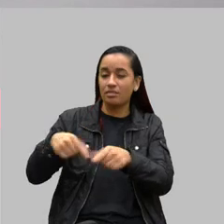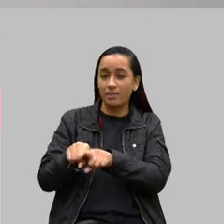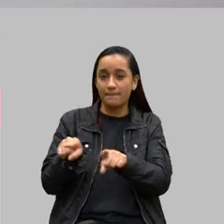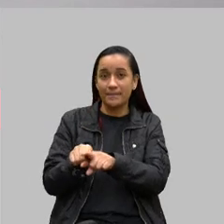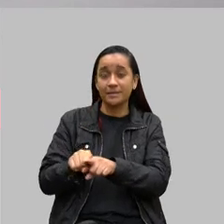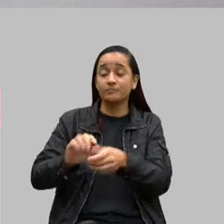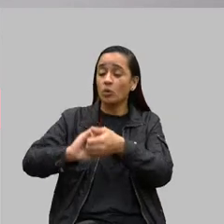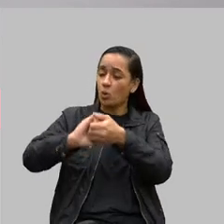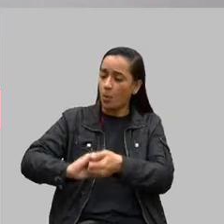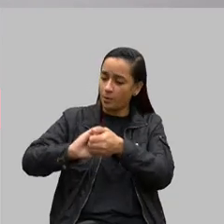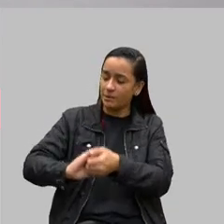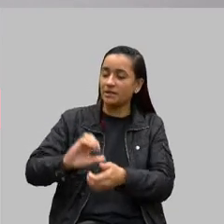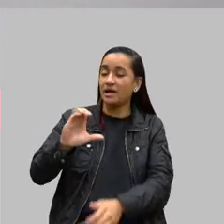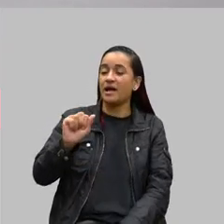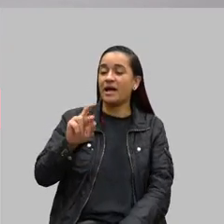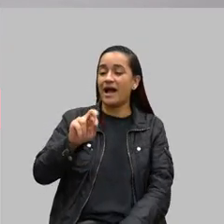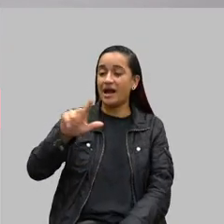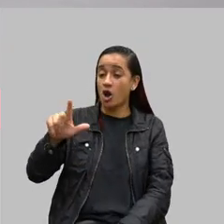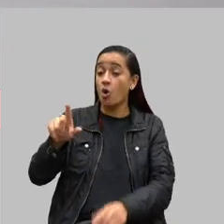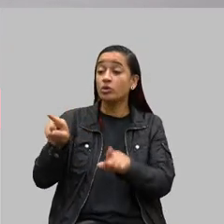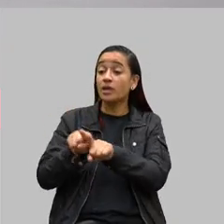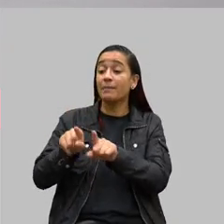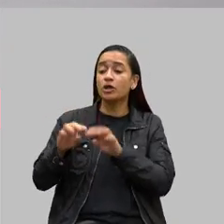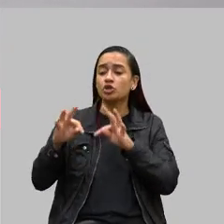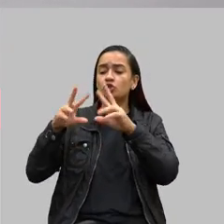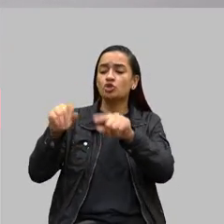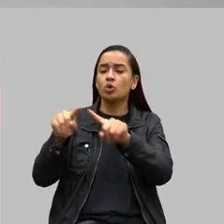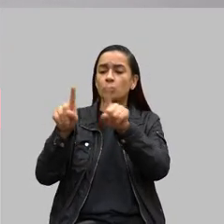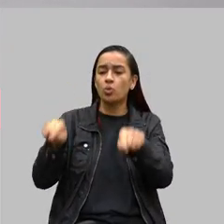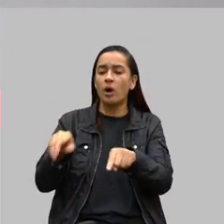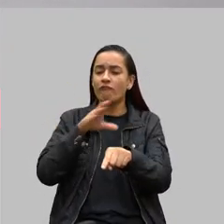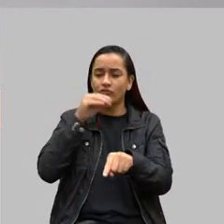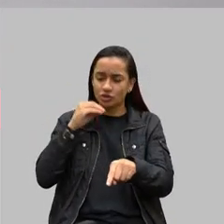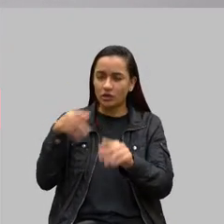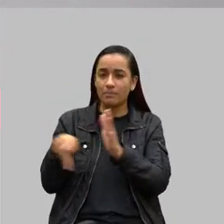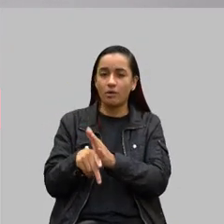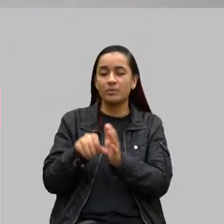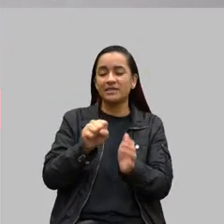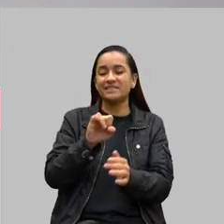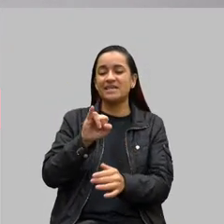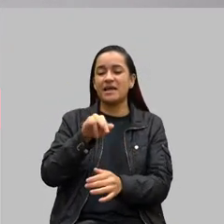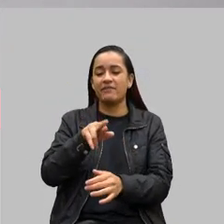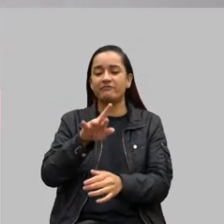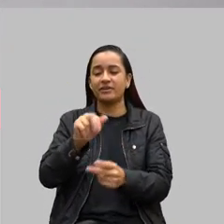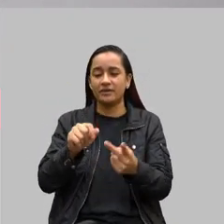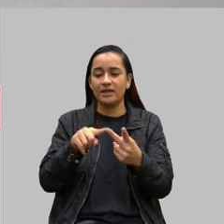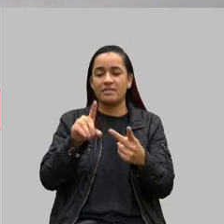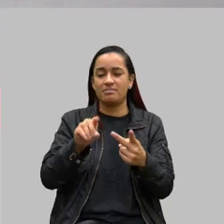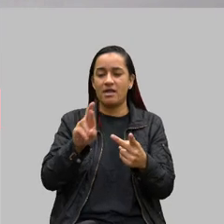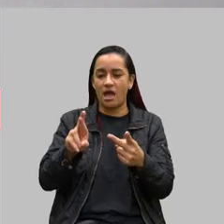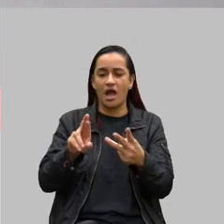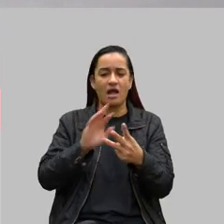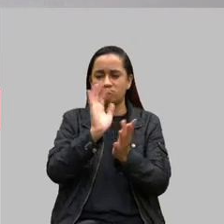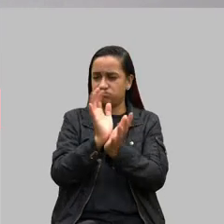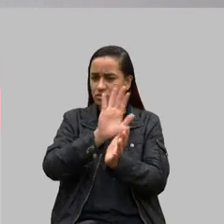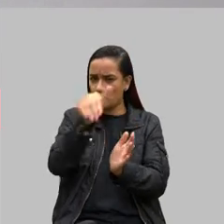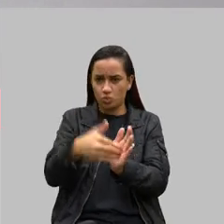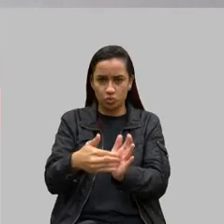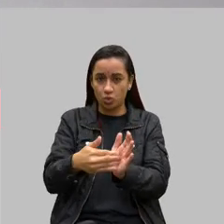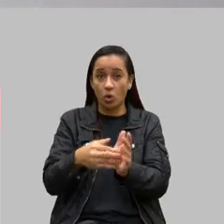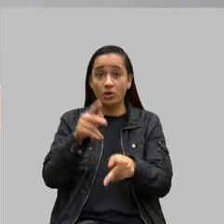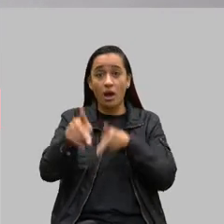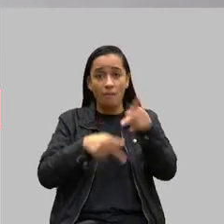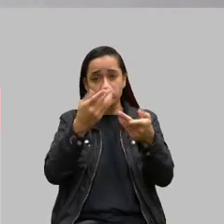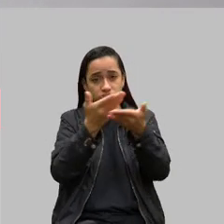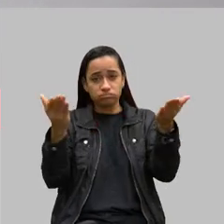Carol e na pessoa dela cumprimentar todos os funcionários né da seinfra do Dr da agência que estão presentes aqui a todo o público que nos